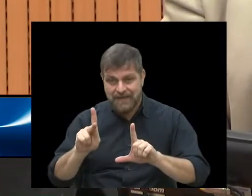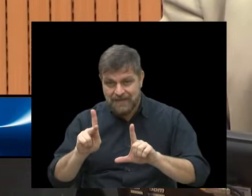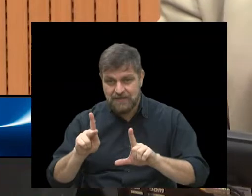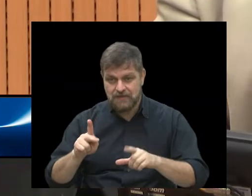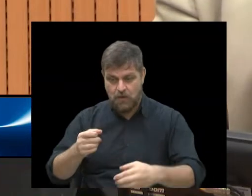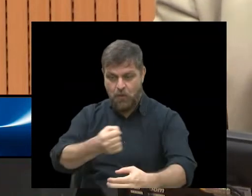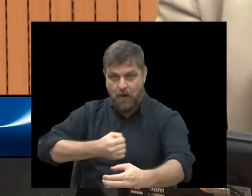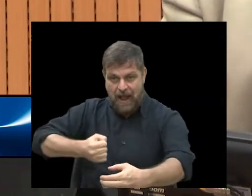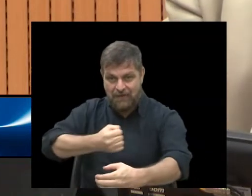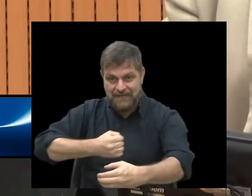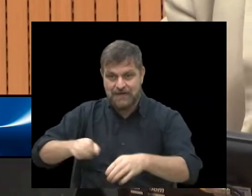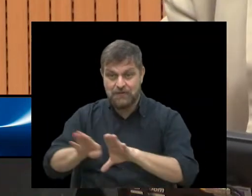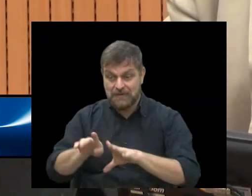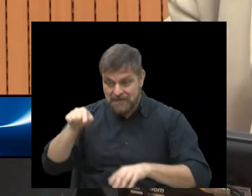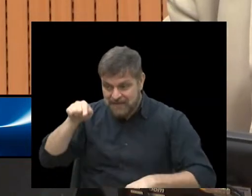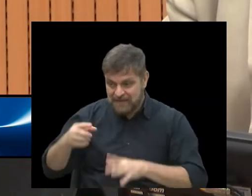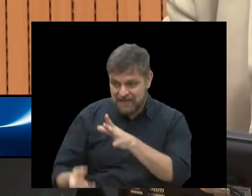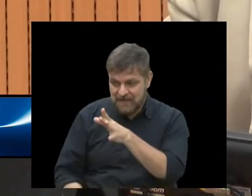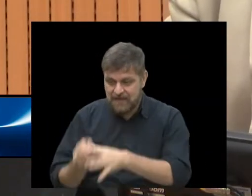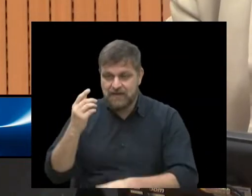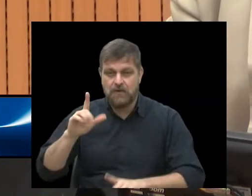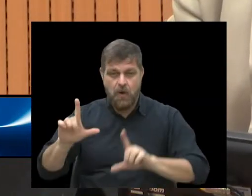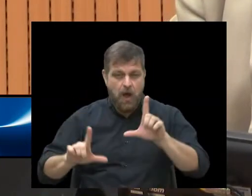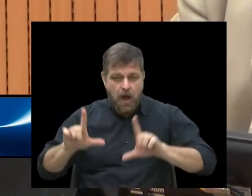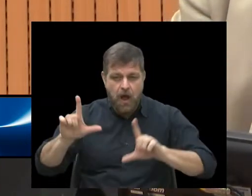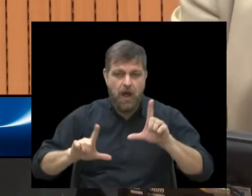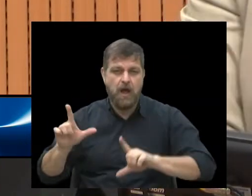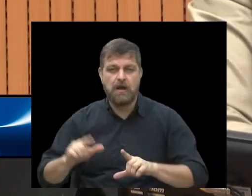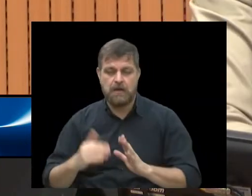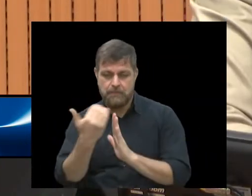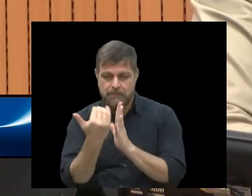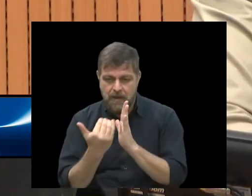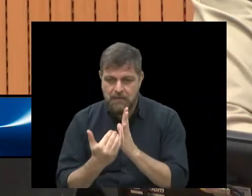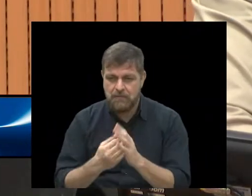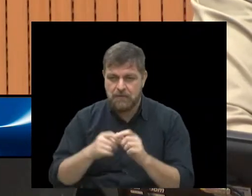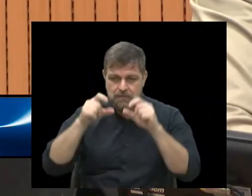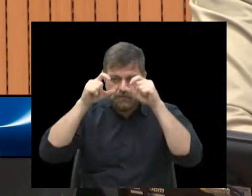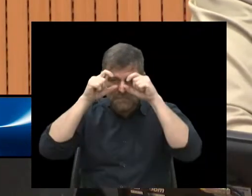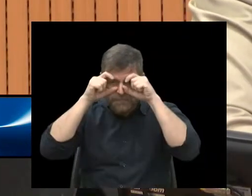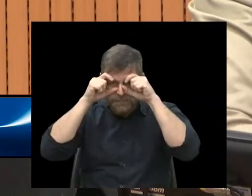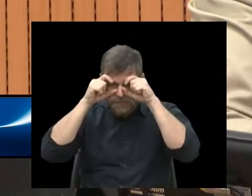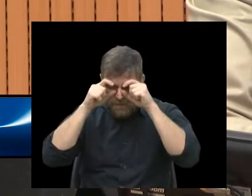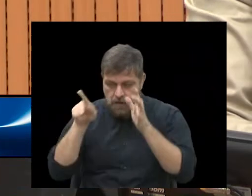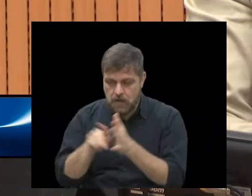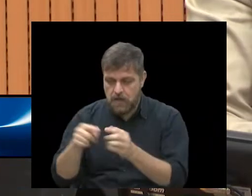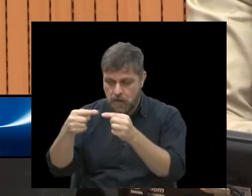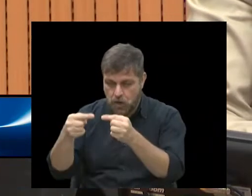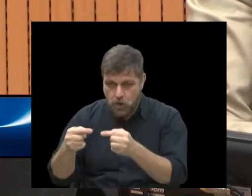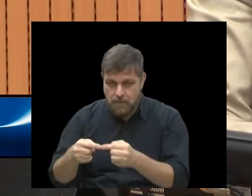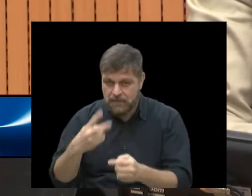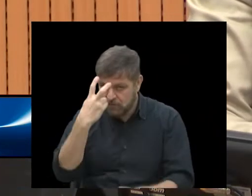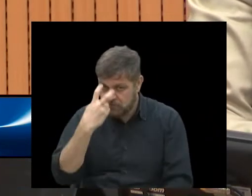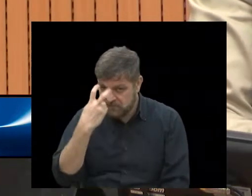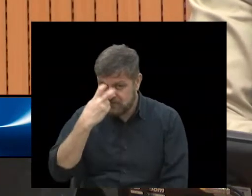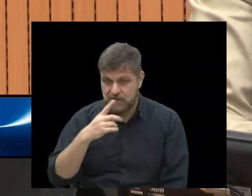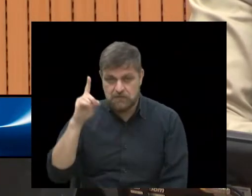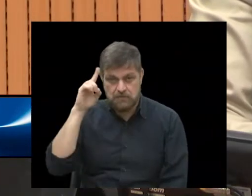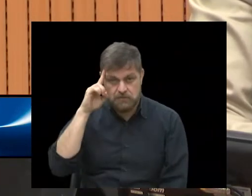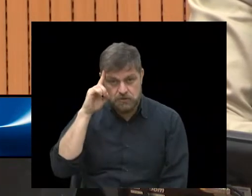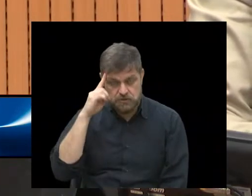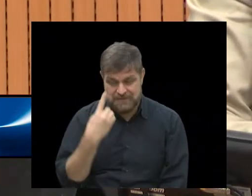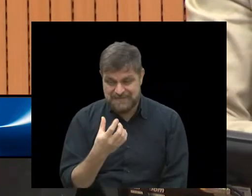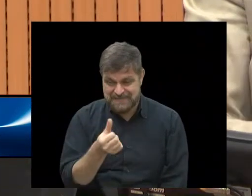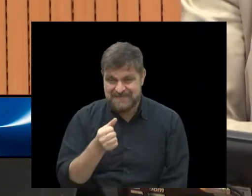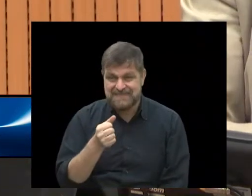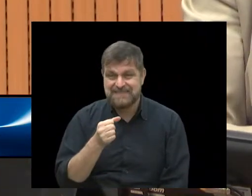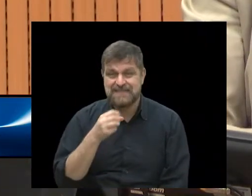quadro Lar Docilar, pela implantação de dispositivos para deficientes visuais. No último sábado, 16 de março, o